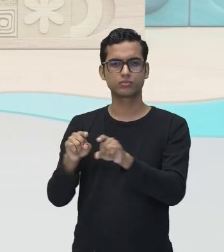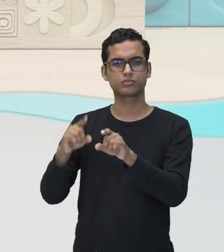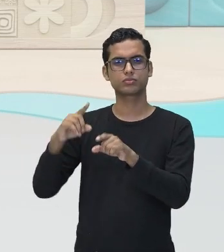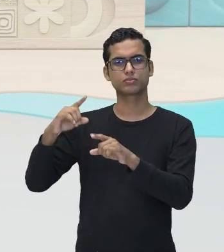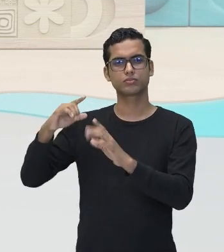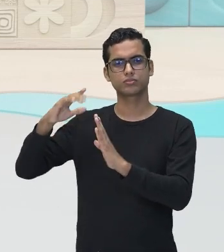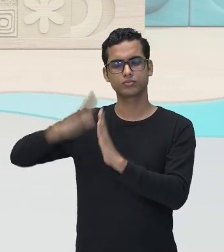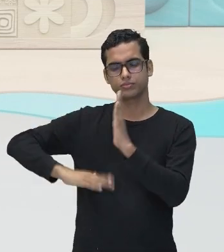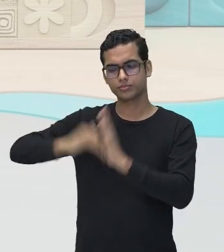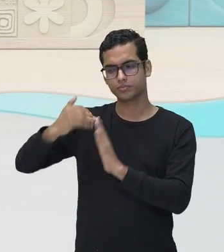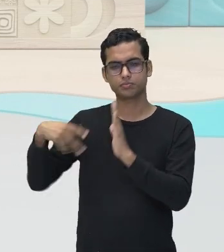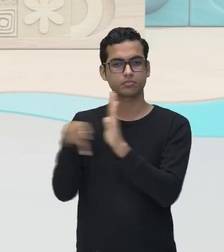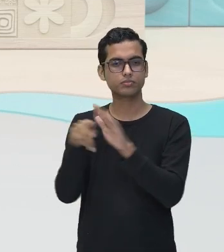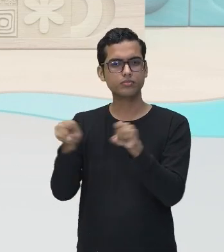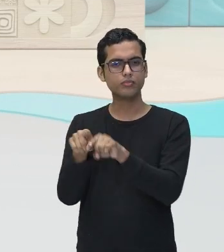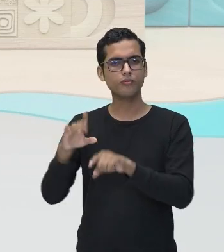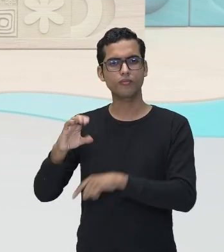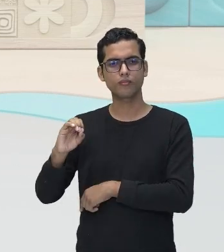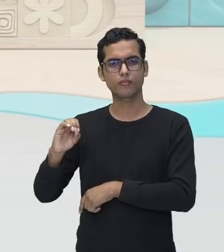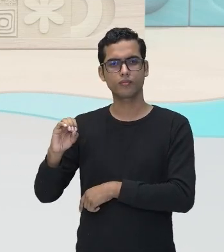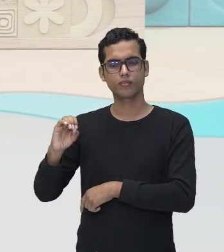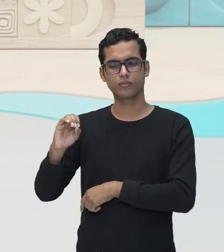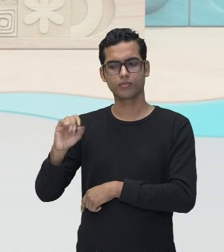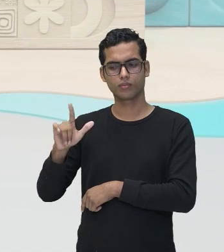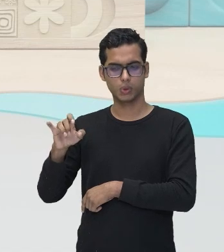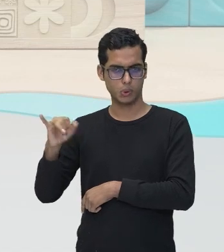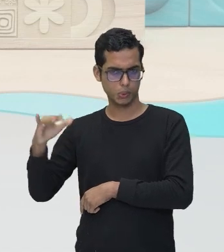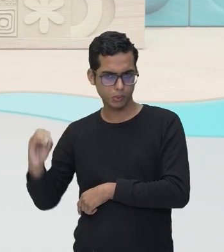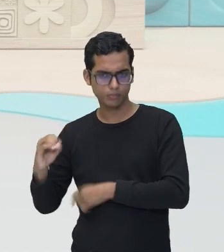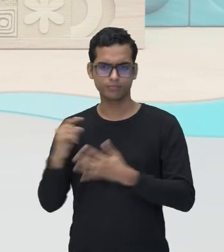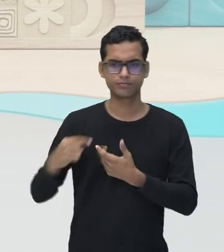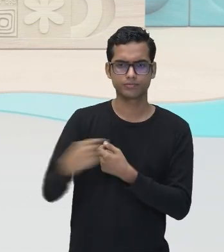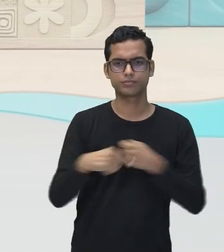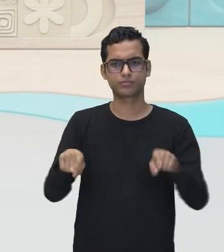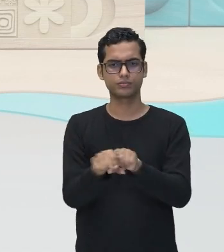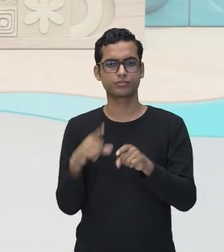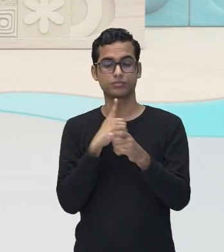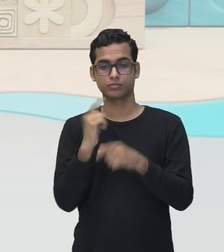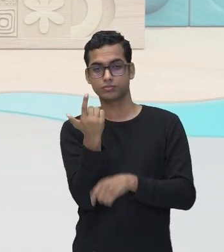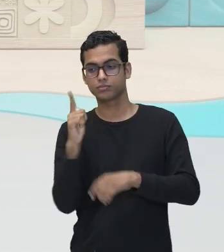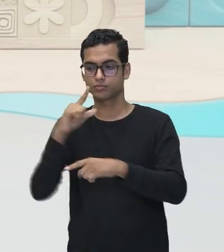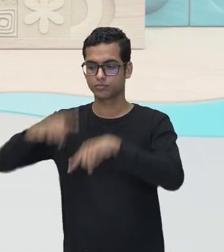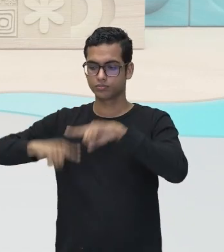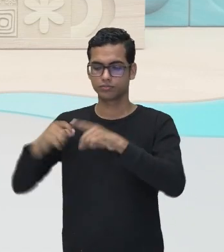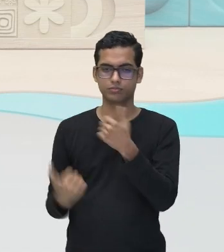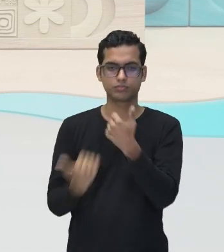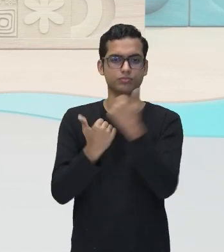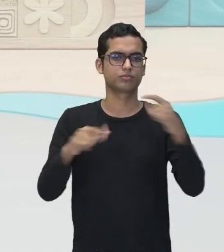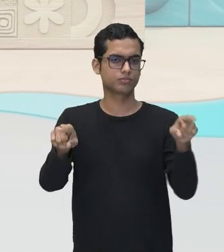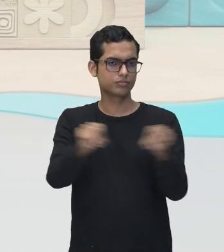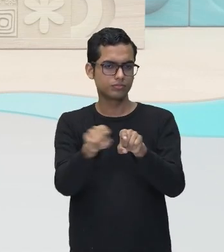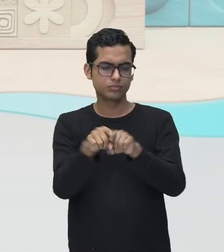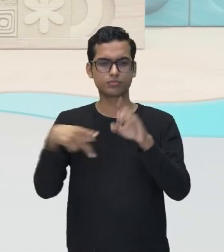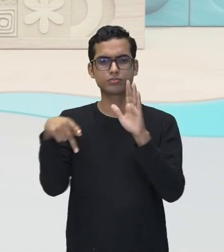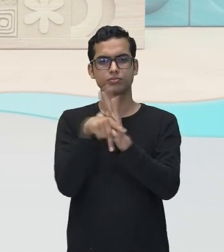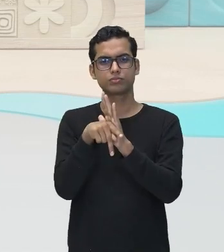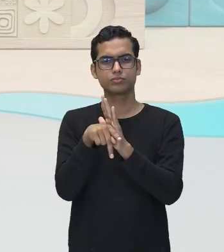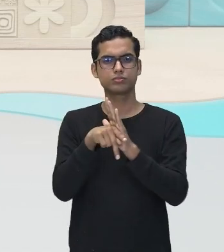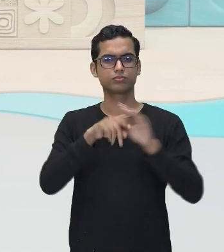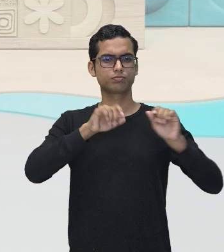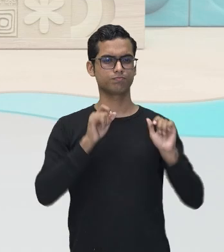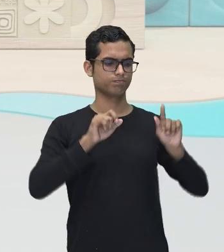e resistência também do papel. Temos um outro suporte também que é a tela,